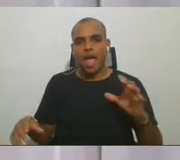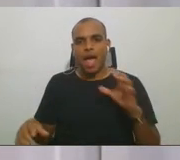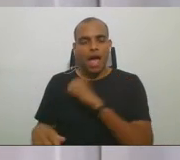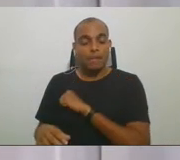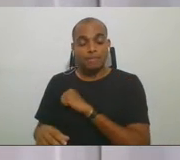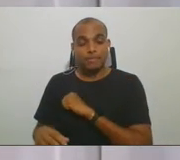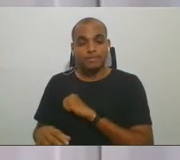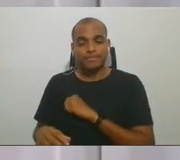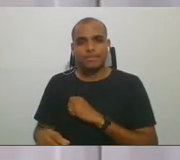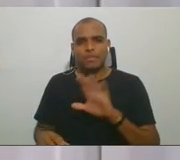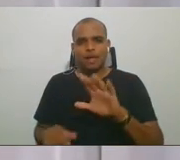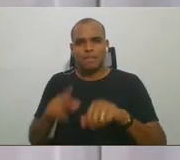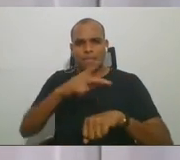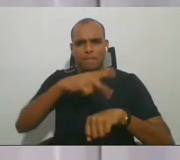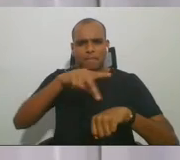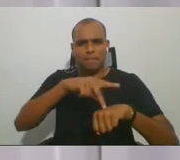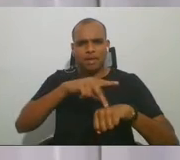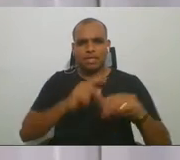Argentina tem